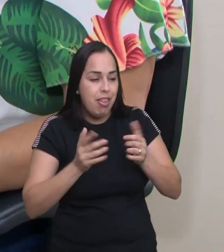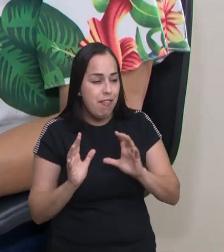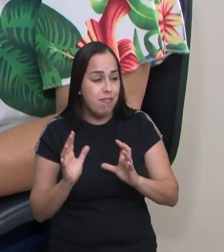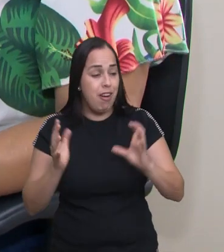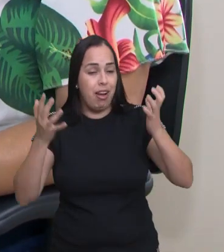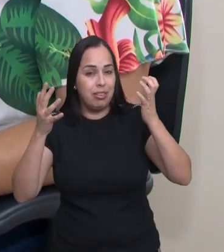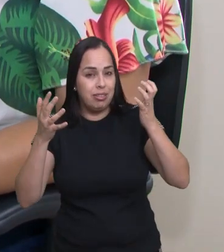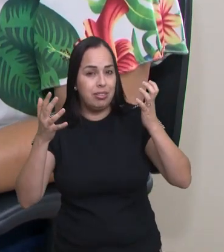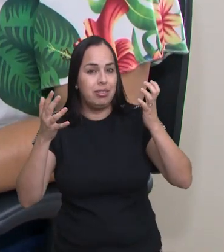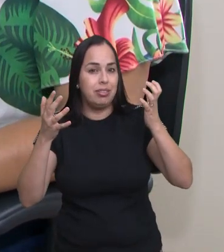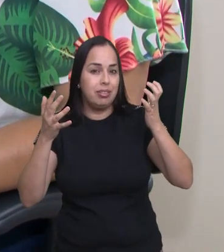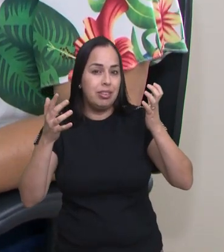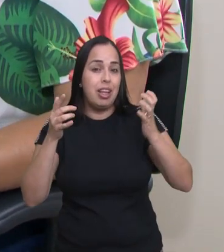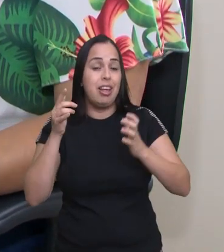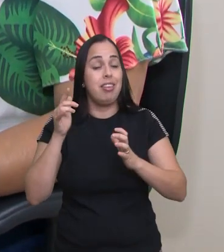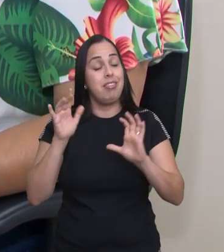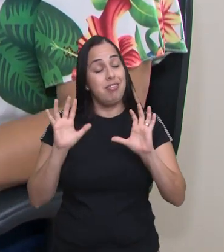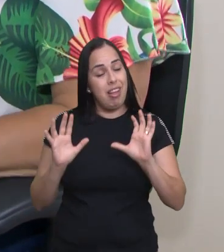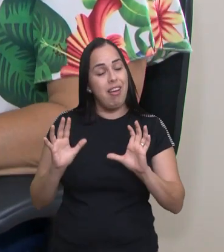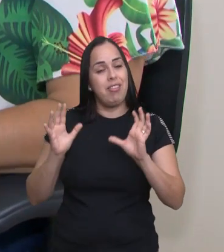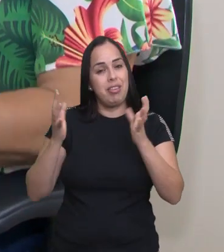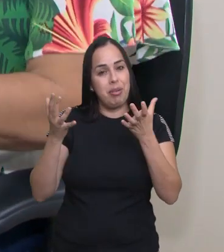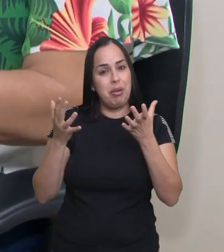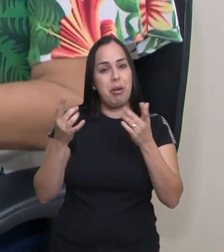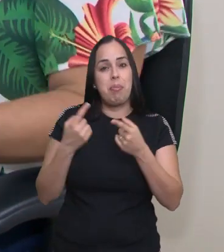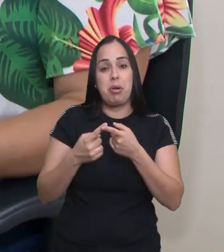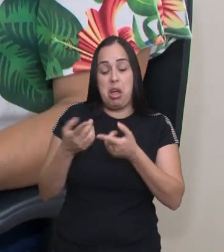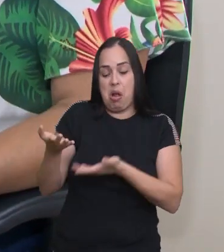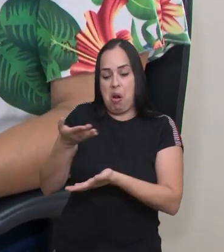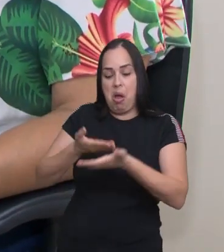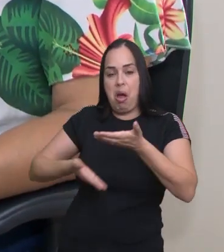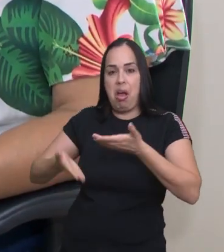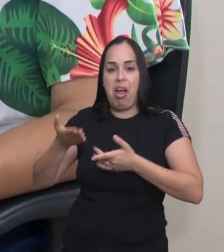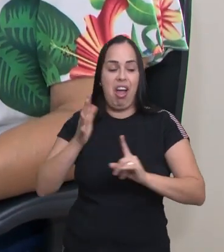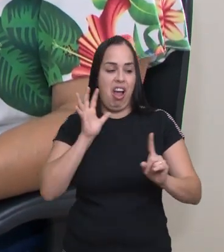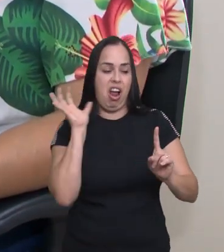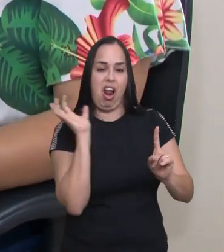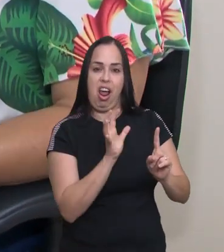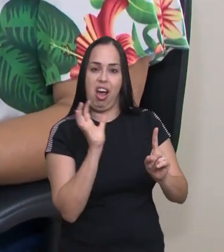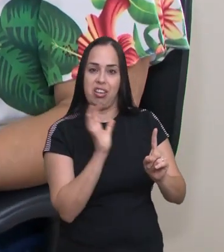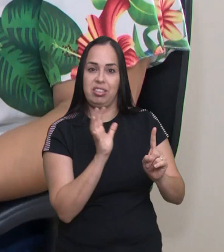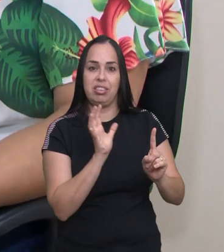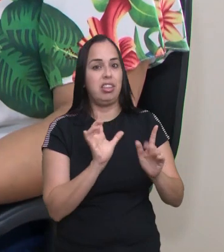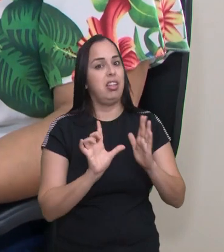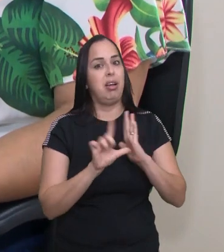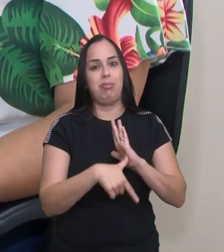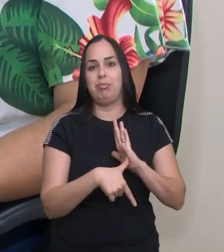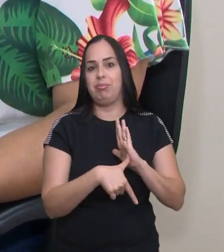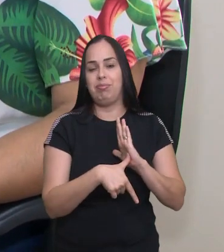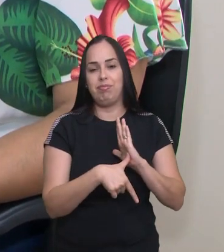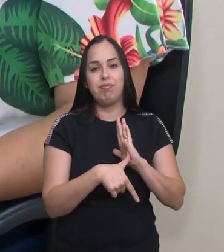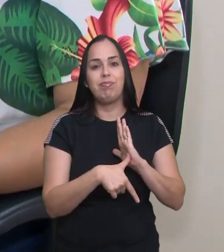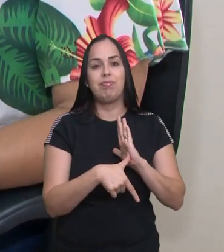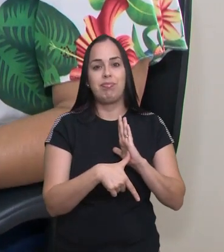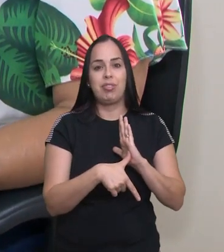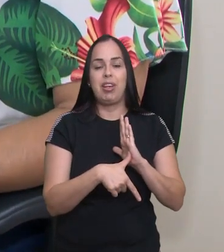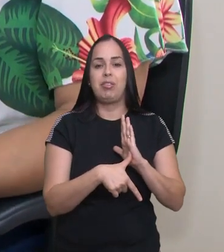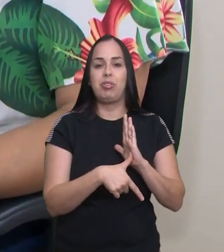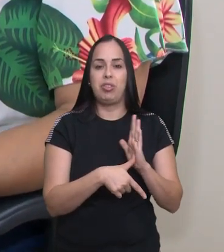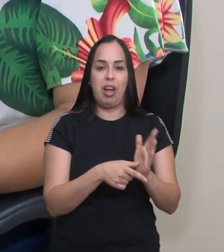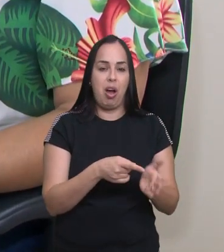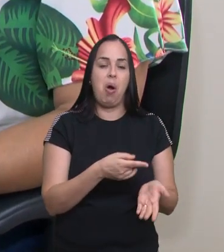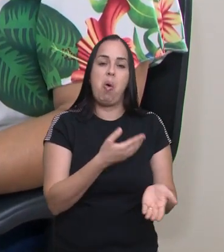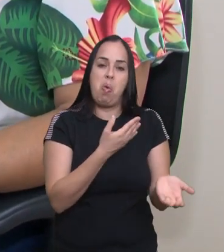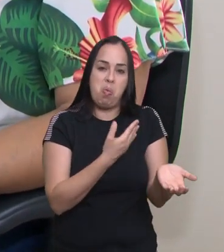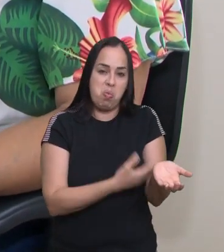daquelas festas. E lá, porque está no meio de todo mundo, são influenciados e, quando se vê, está